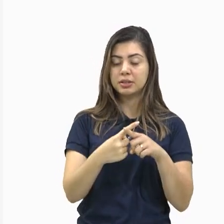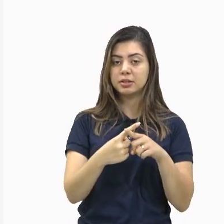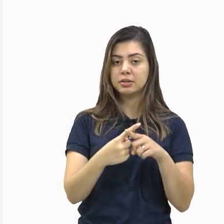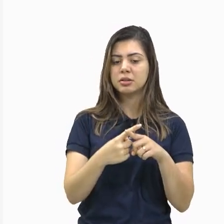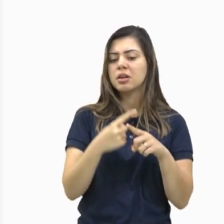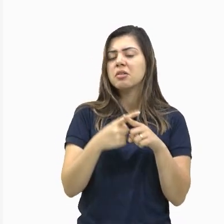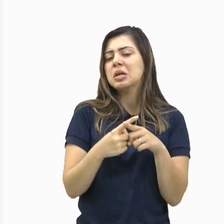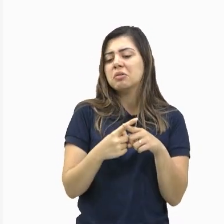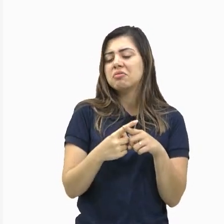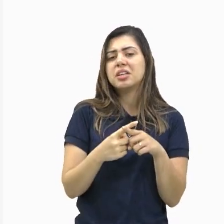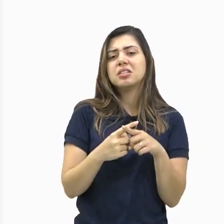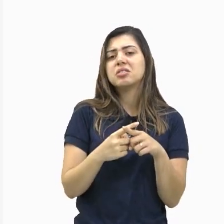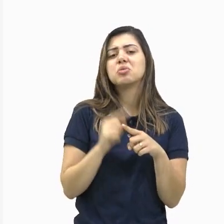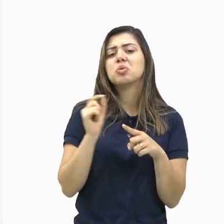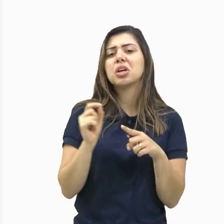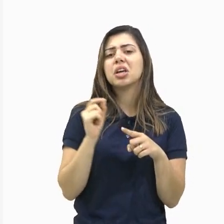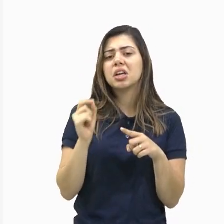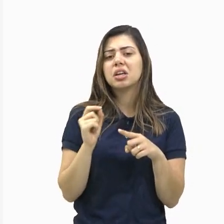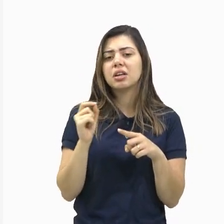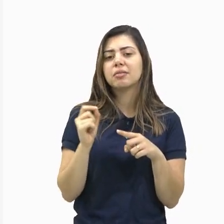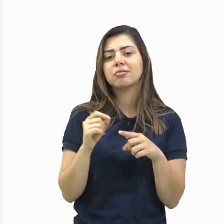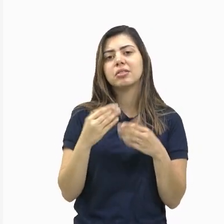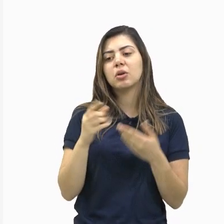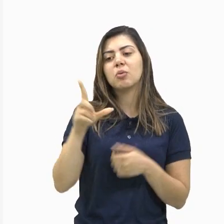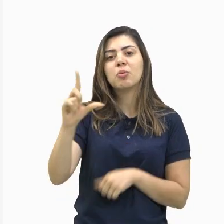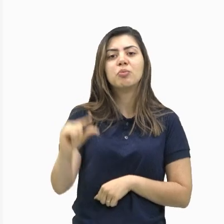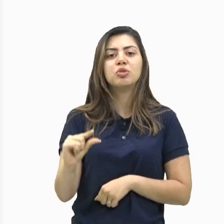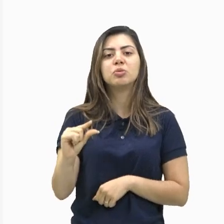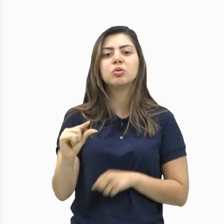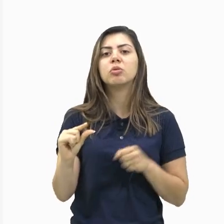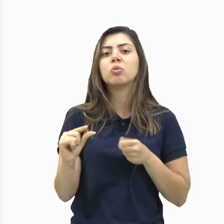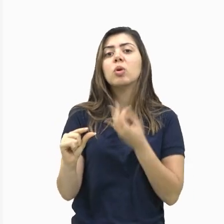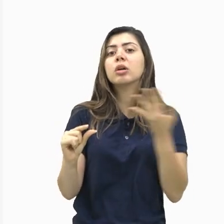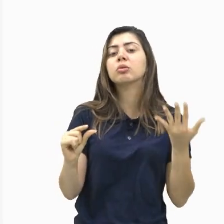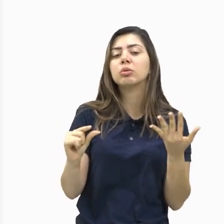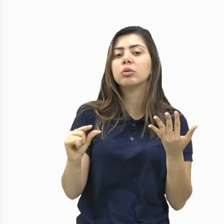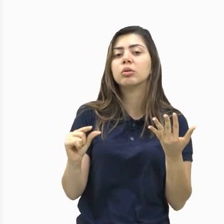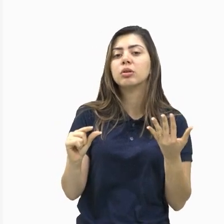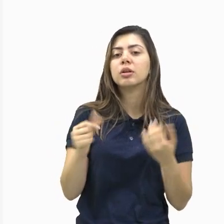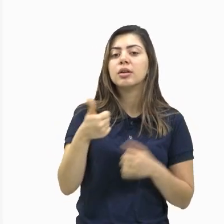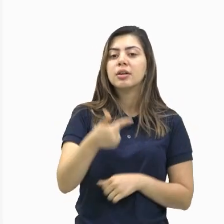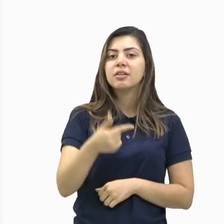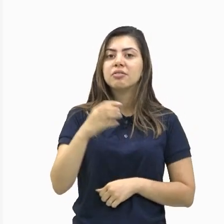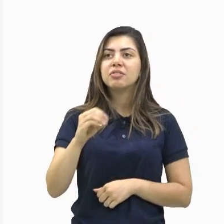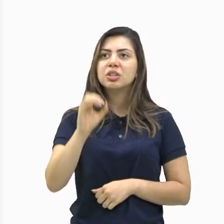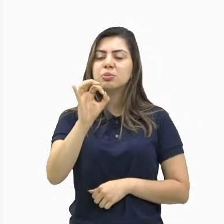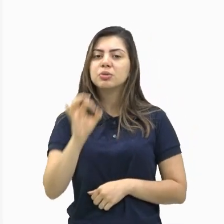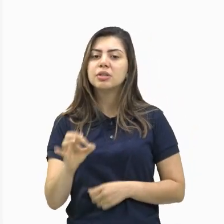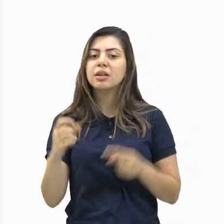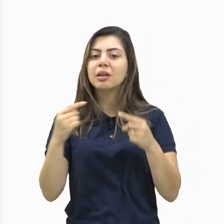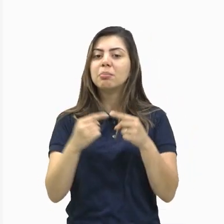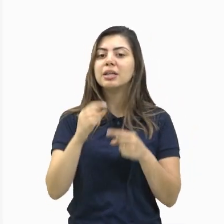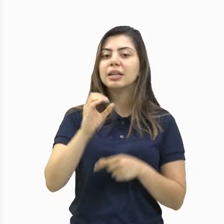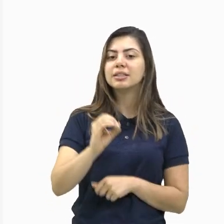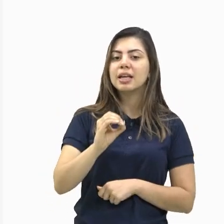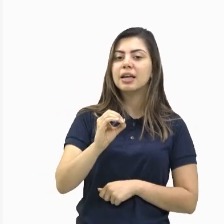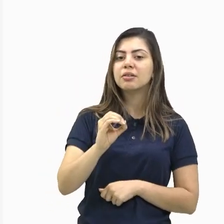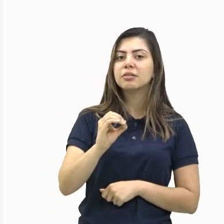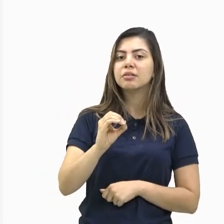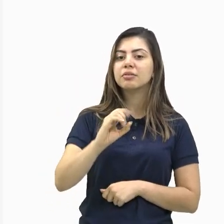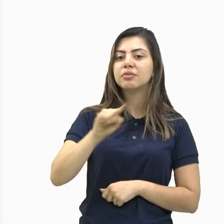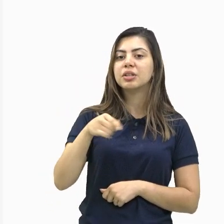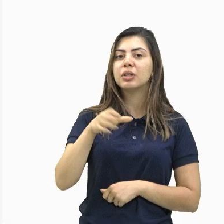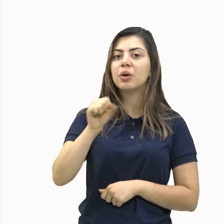vezes quanto? Vezes o fator de redução. Mas quanto é o fator de redução equivalente a 20% mesmo? Tá aqui, ó.